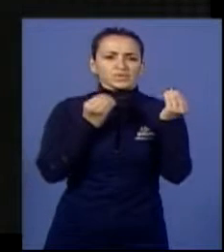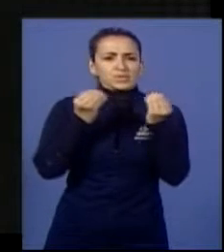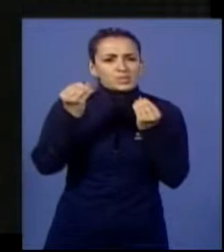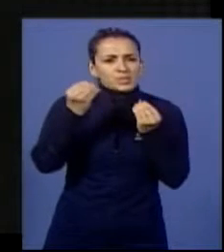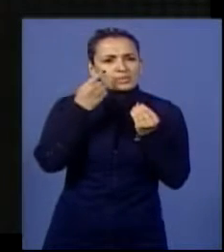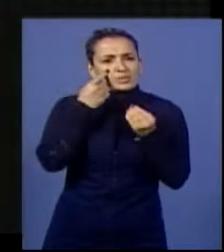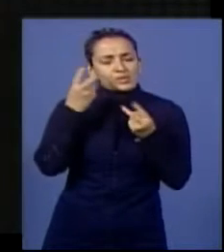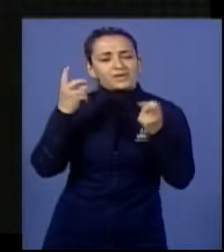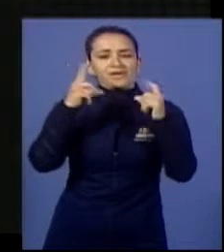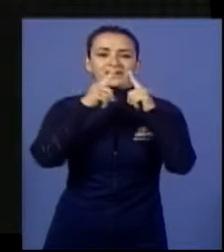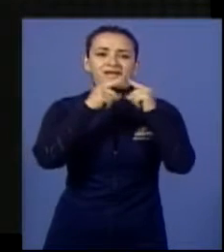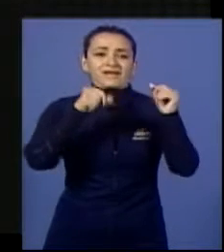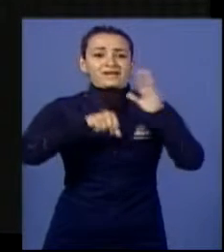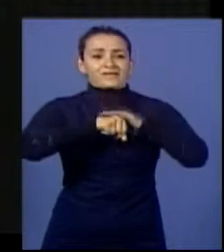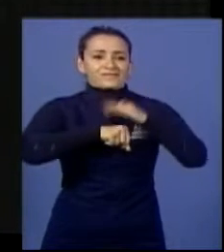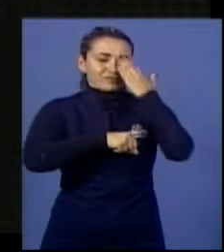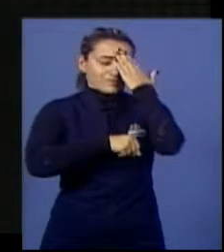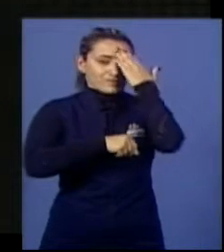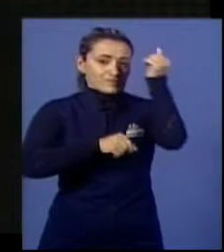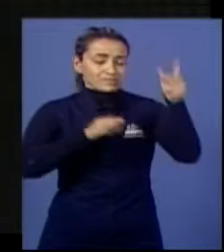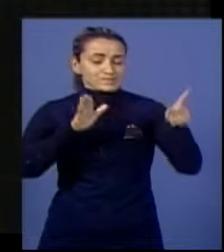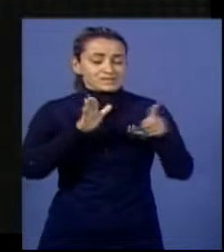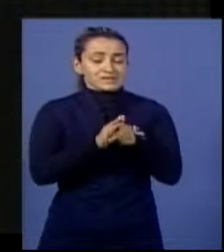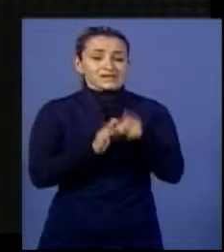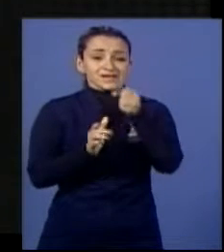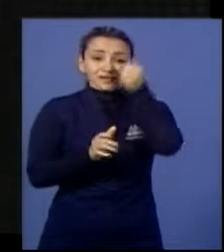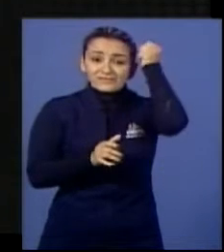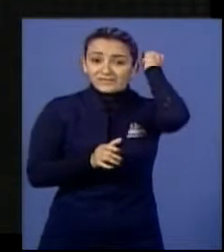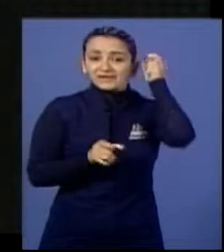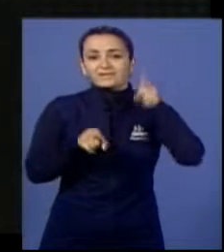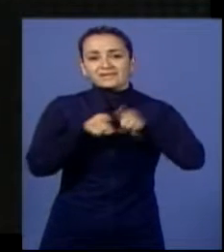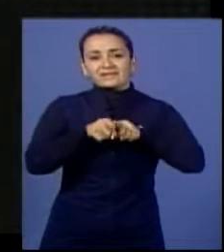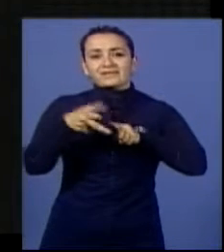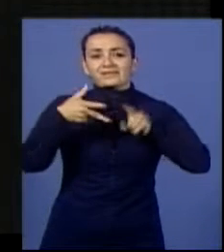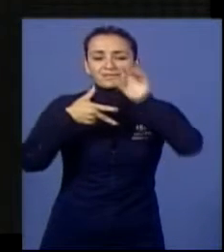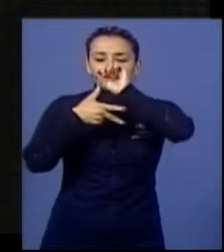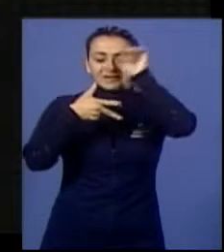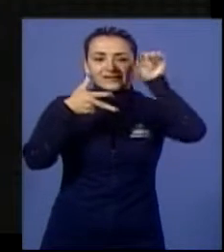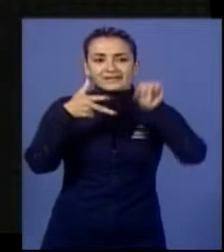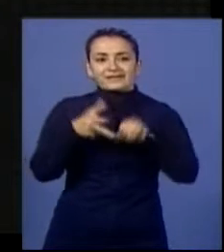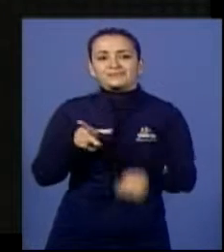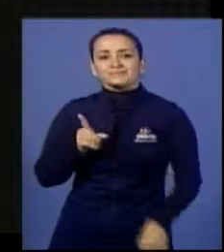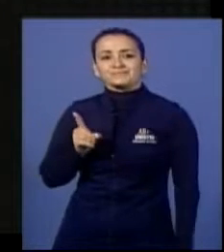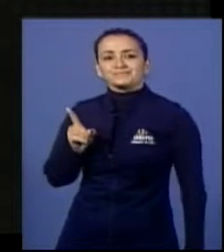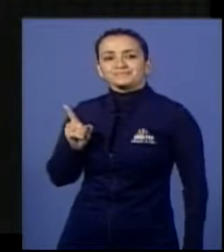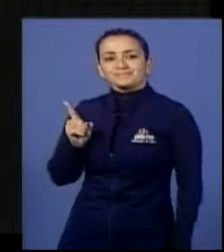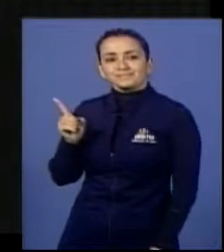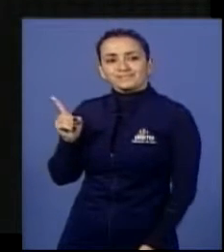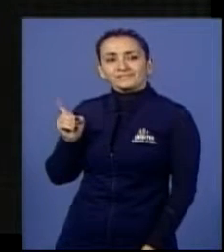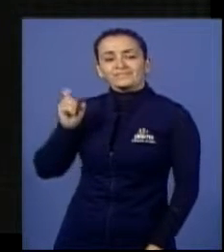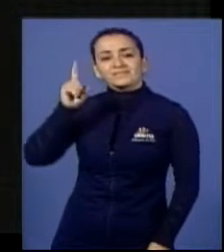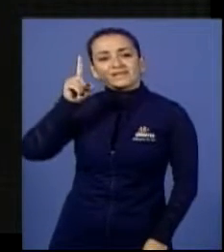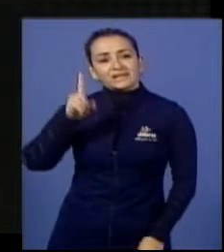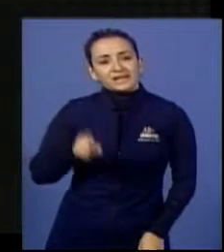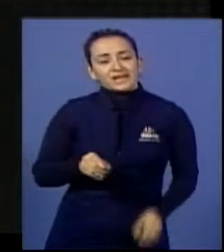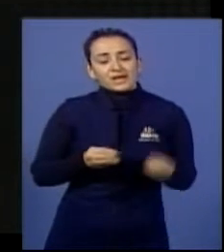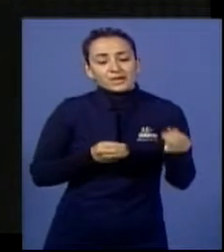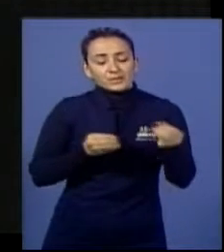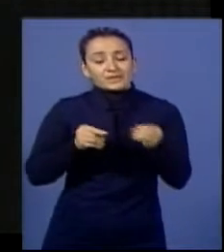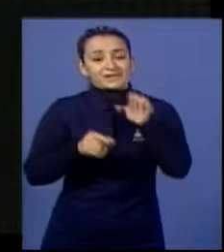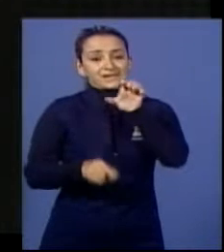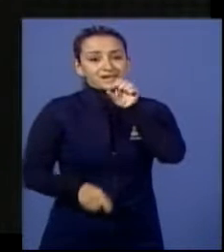função aqui é a mais famosa em exercícios de vestibular e do Enem. Esta função aqui é a função